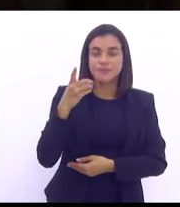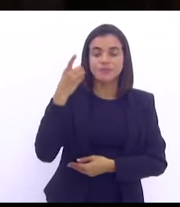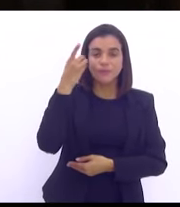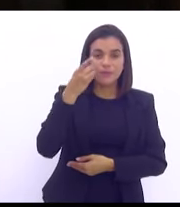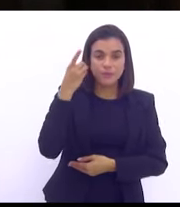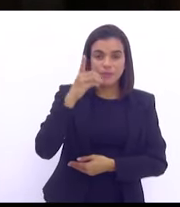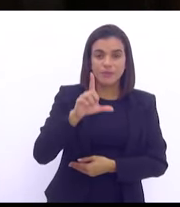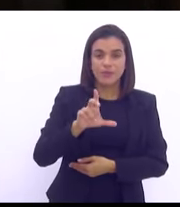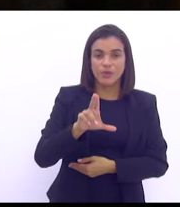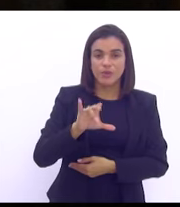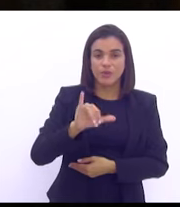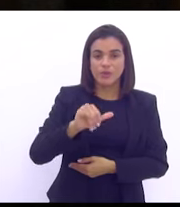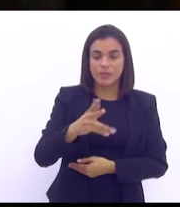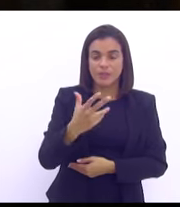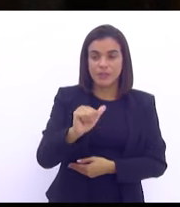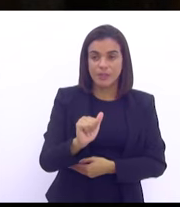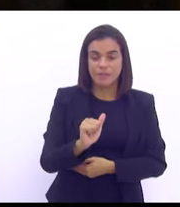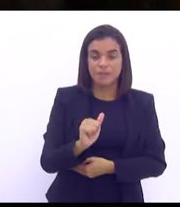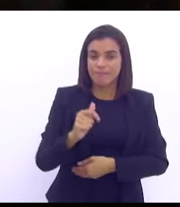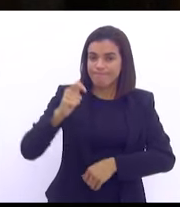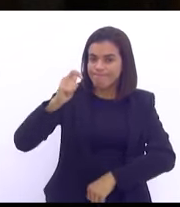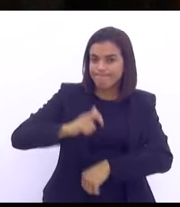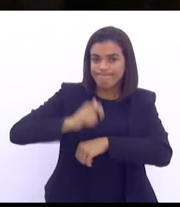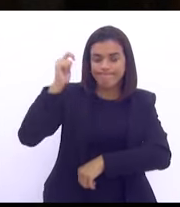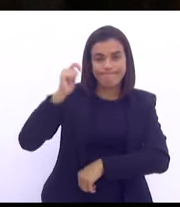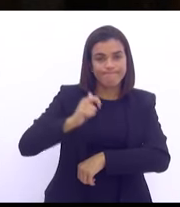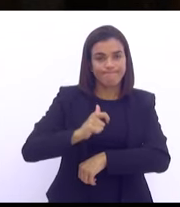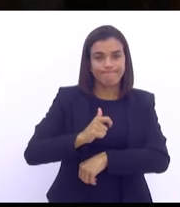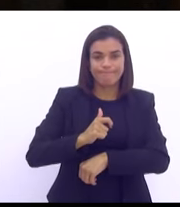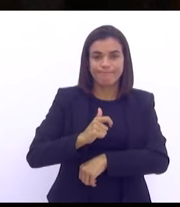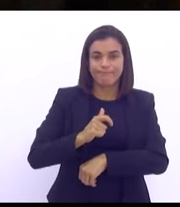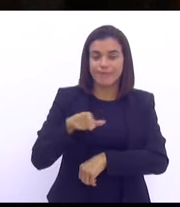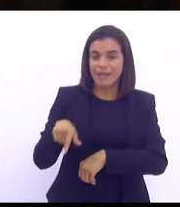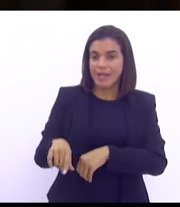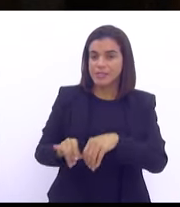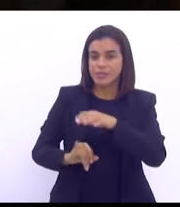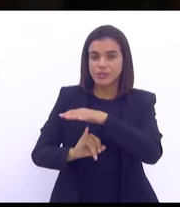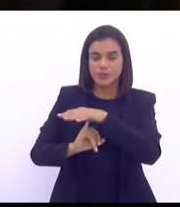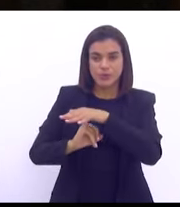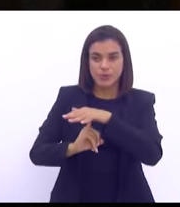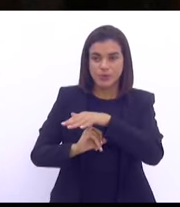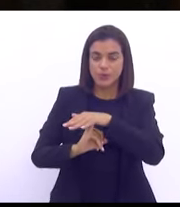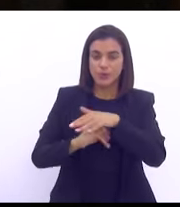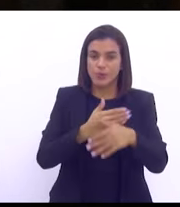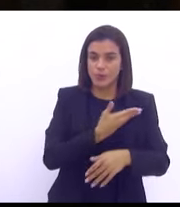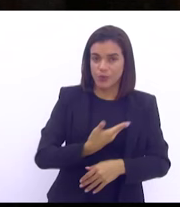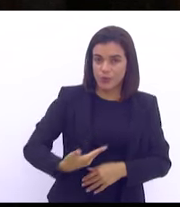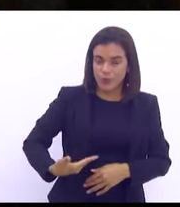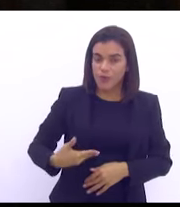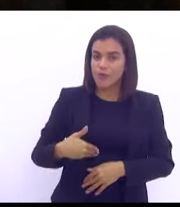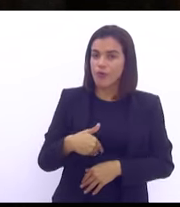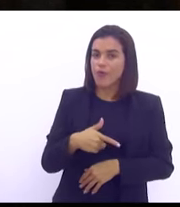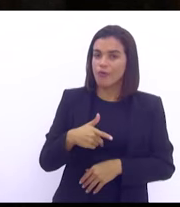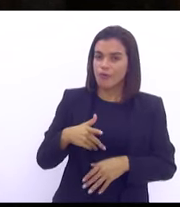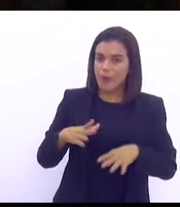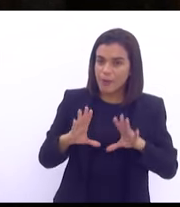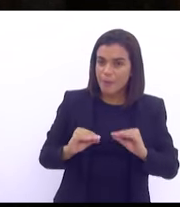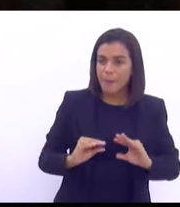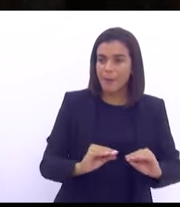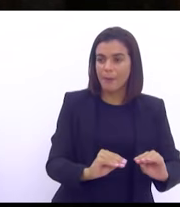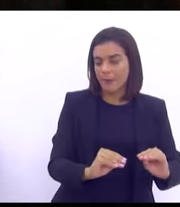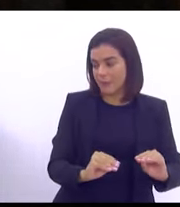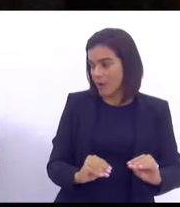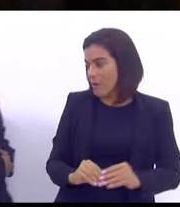deputada Lucinha, está na hora que dessa entidade do governo intervir e